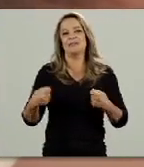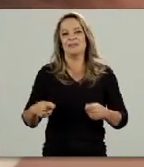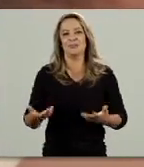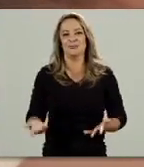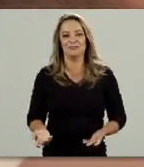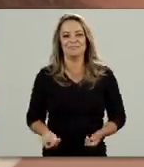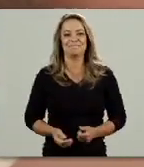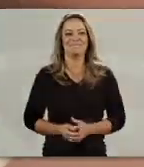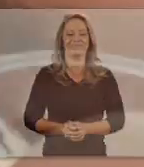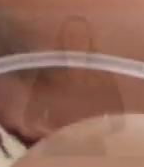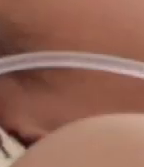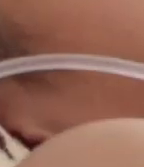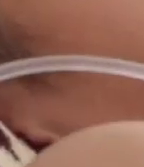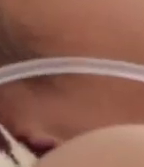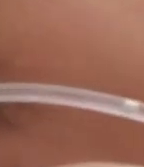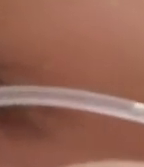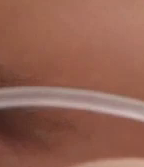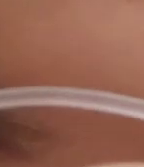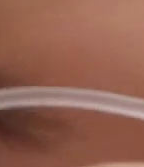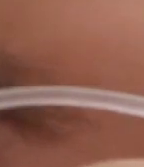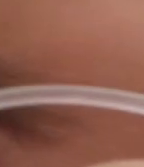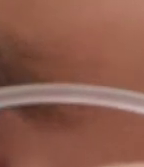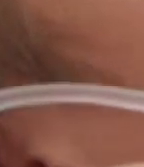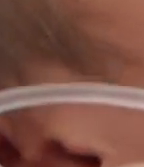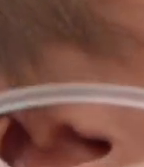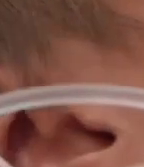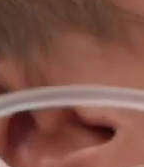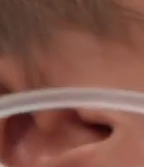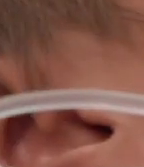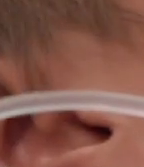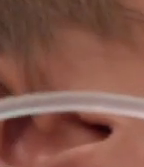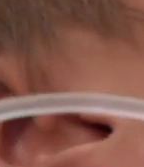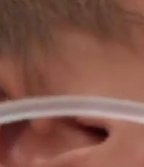quando eu preciso. E é isso.